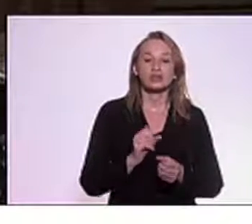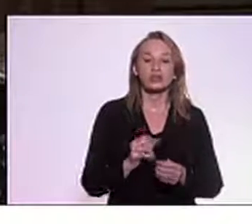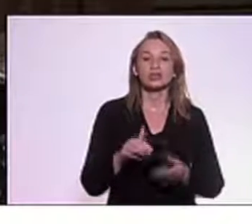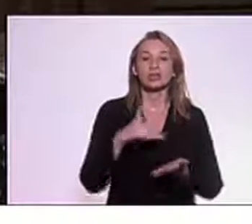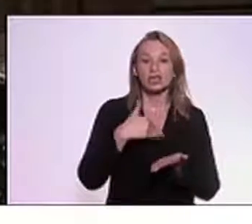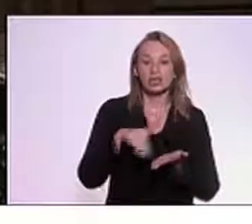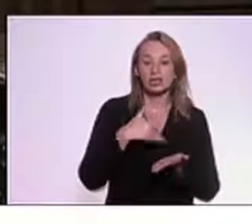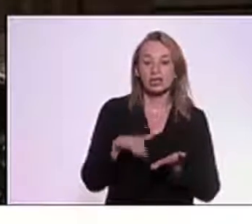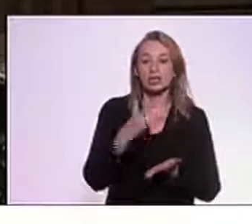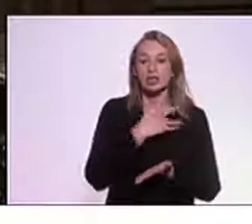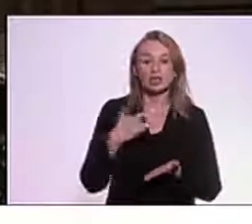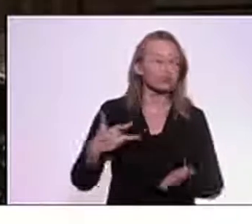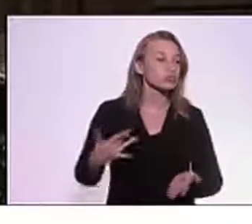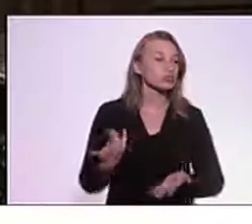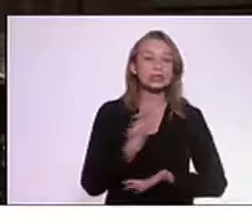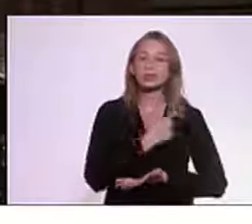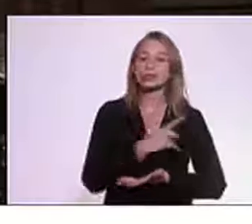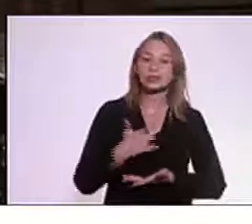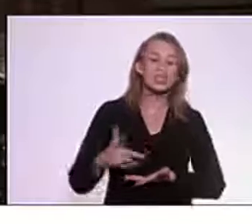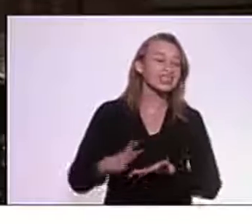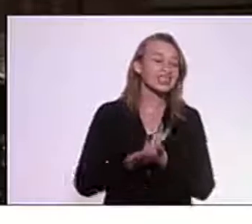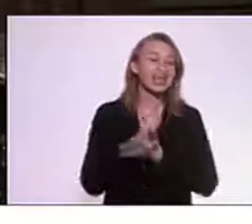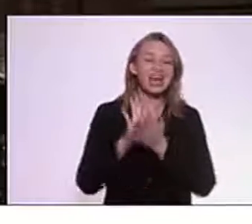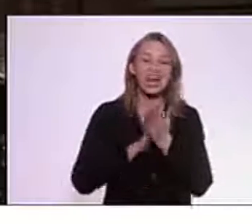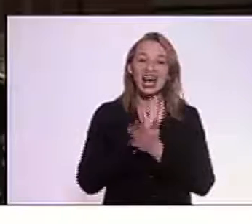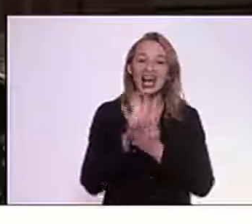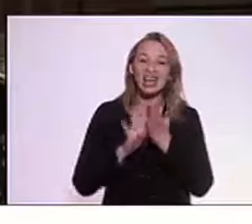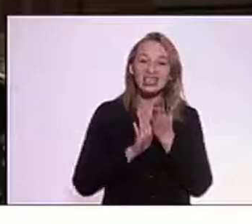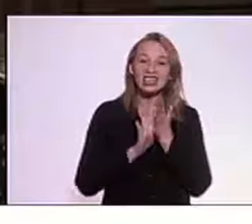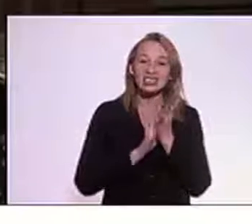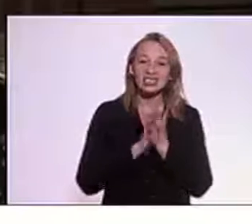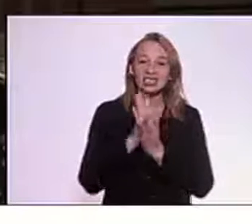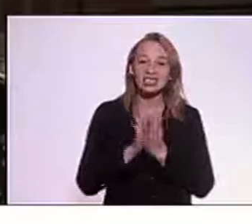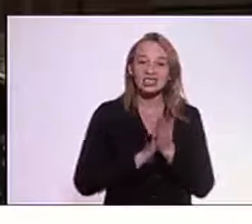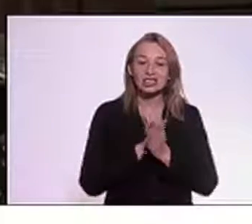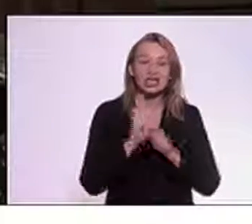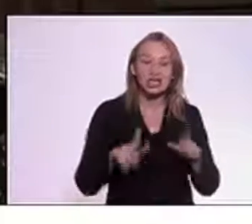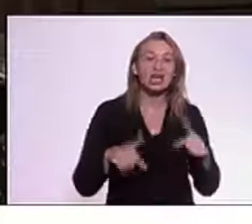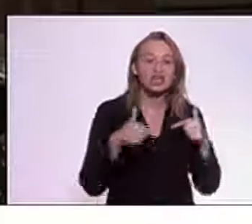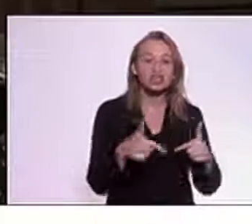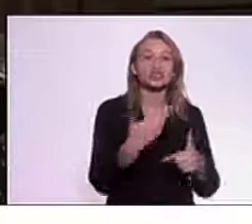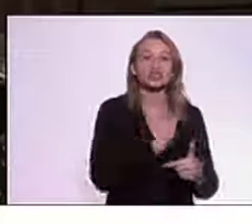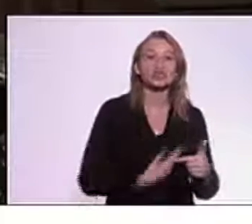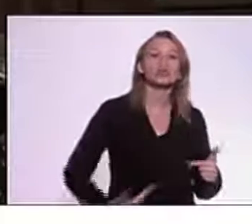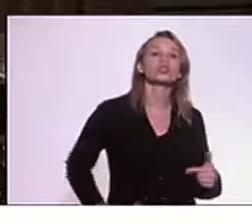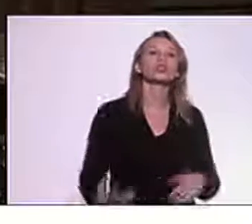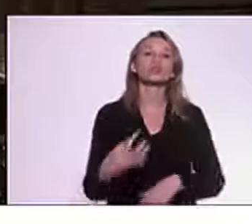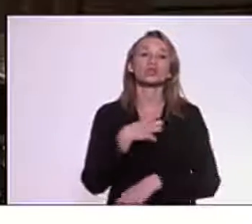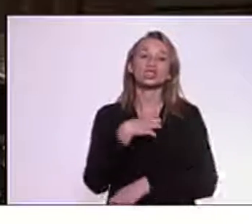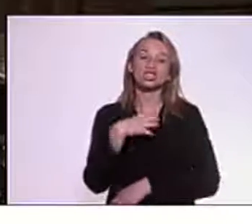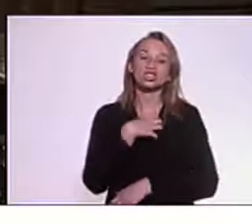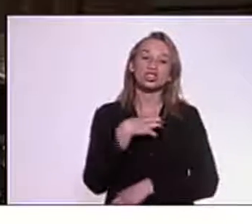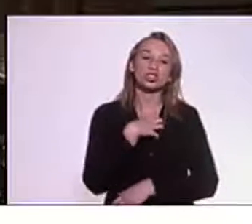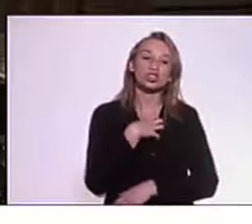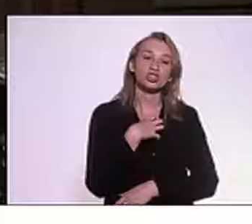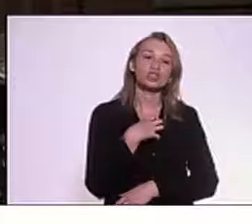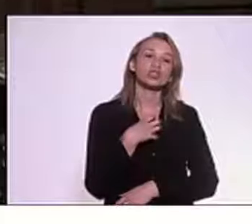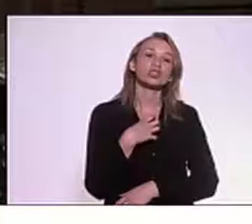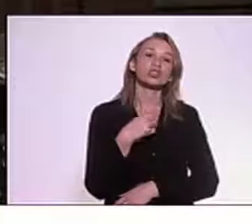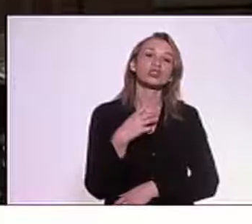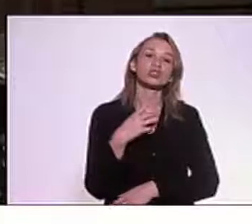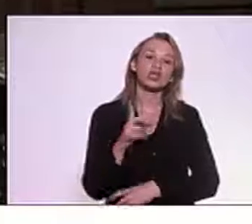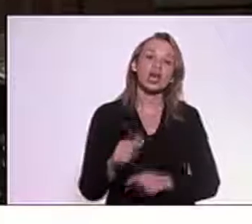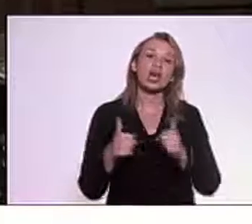de Saúde, não há nenhuma manifestação do governo no sentido de efetivar essas